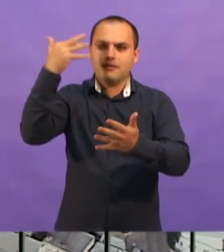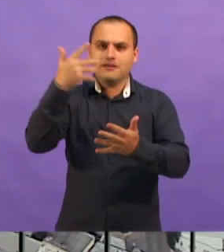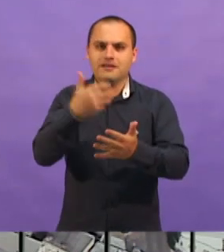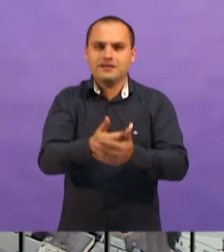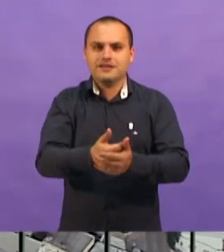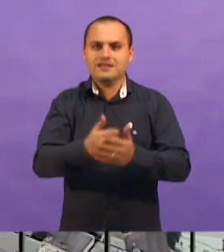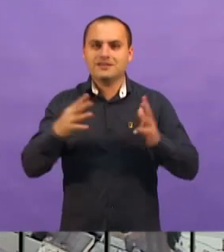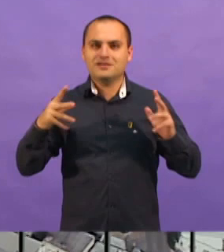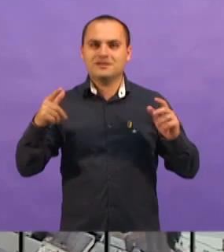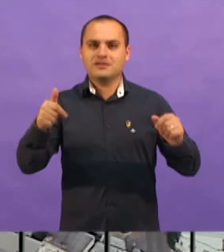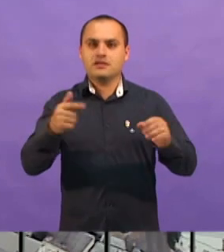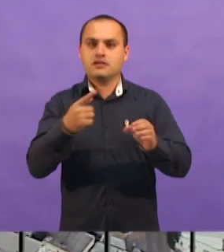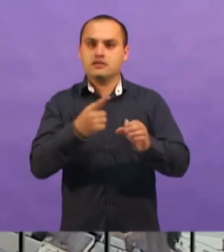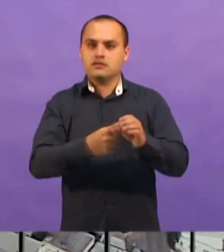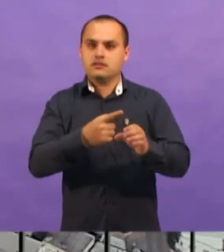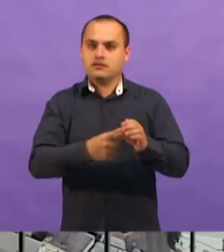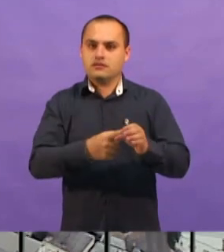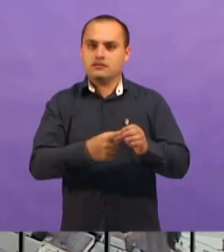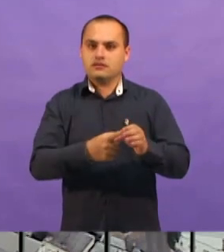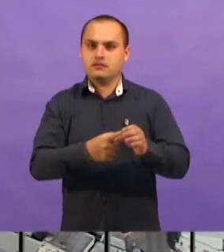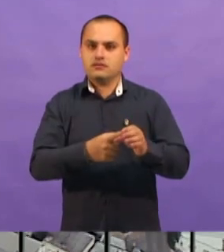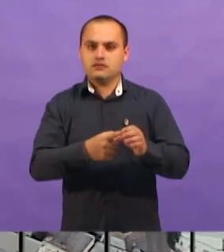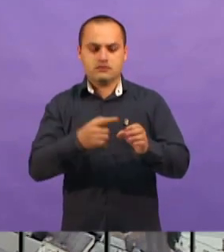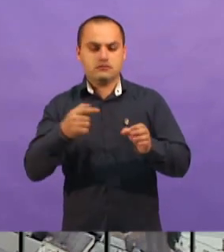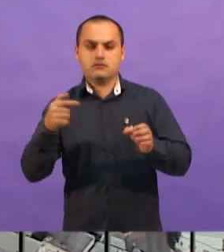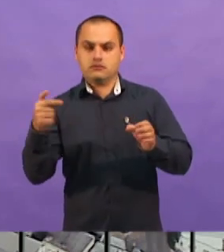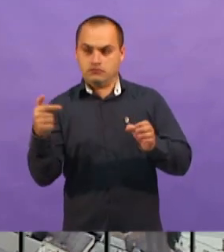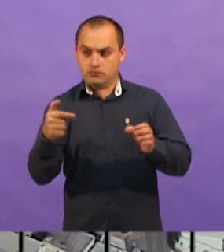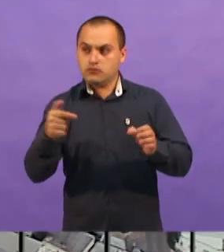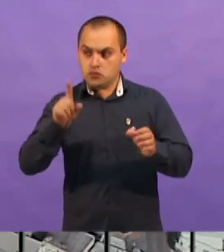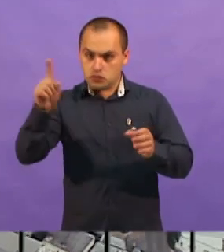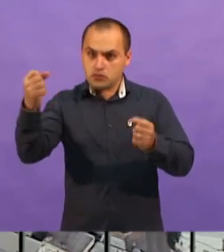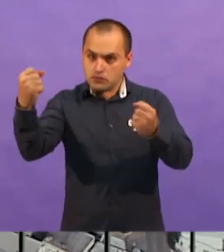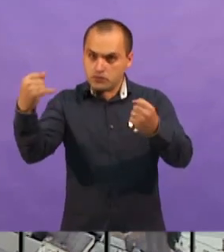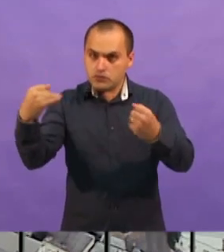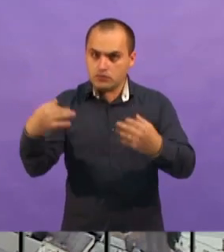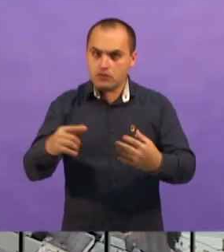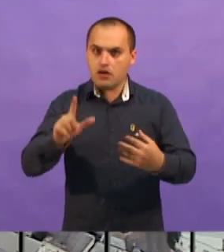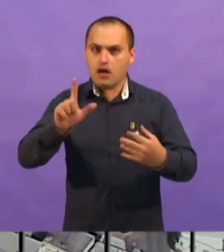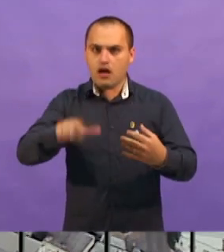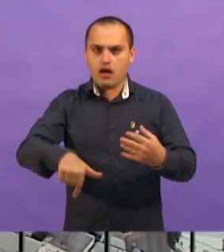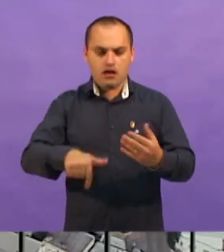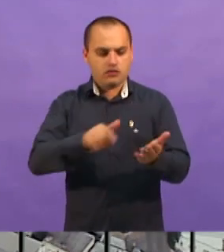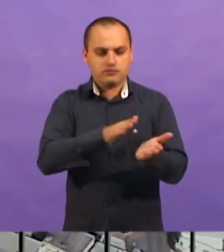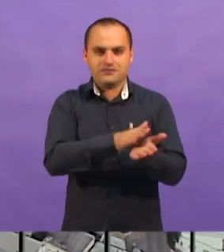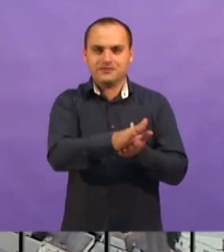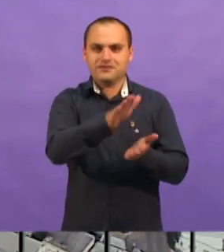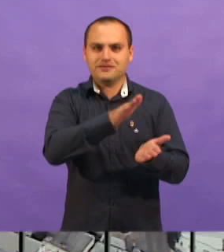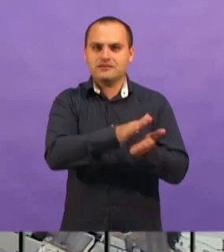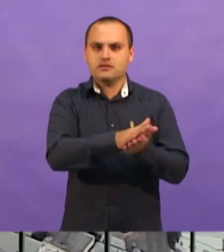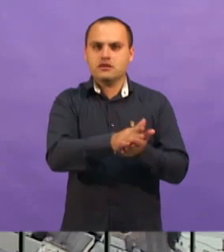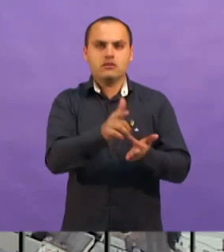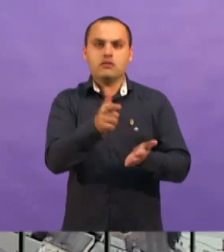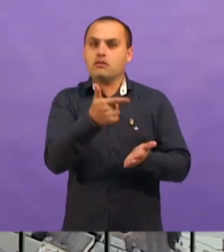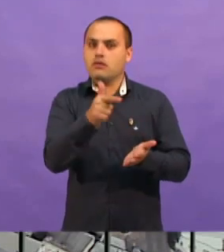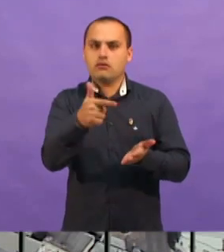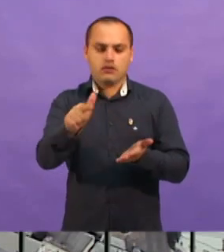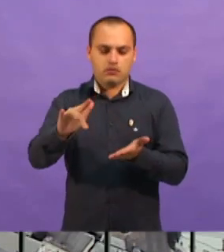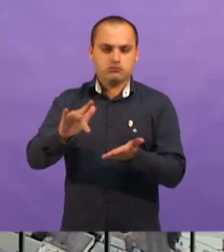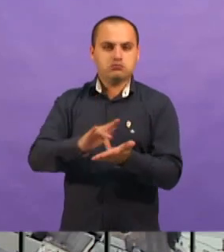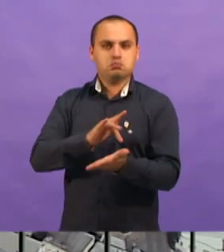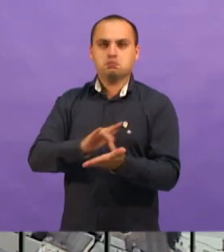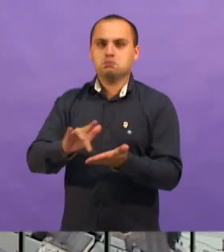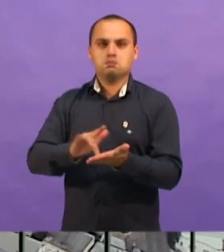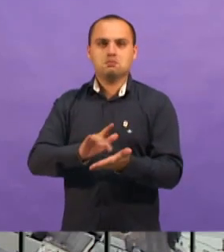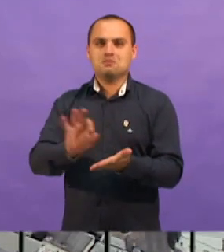Ela é uma publicação, como observasse bem, ela é física, não existe digital, até porque o livro em